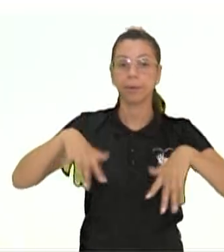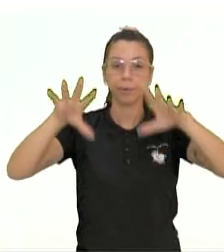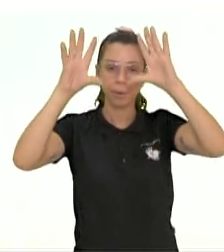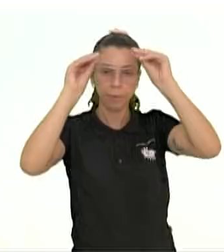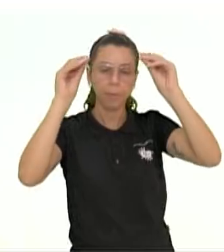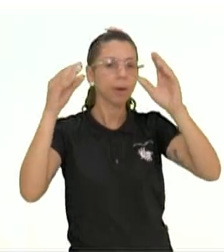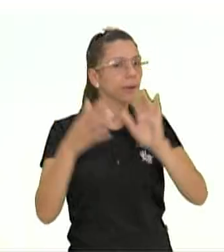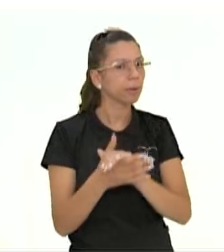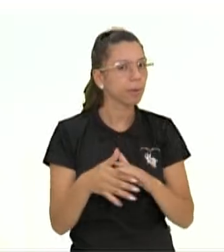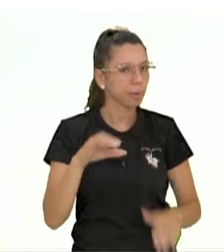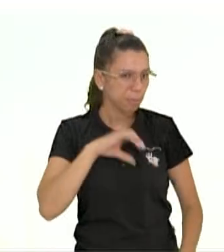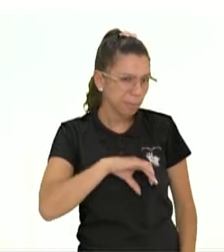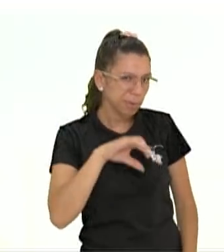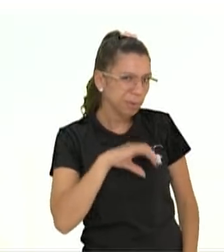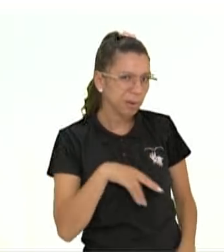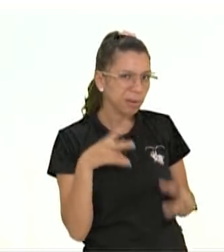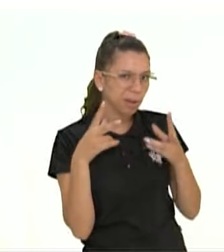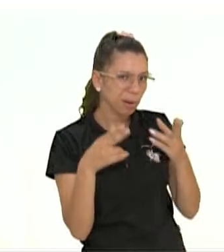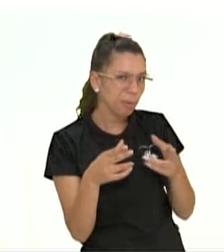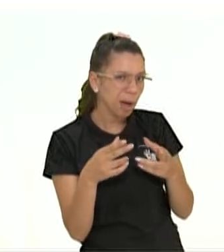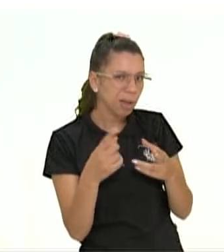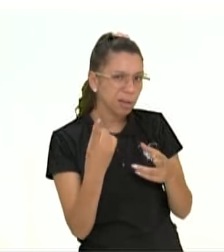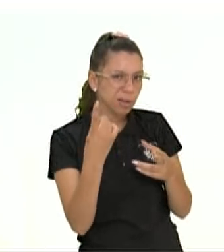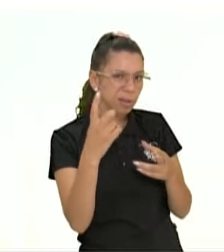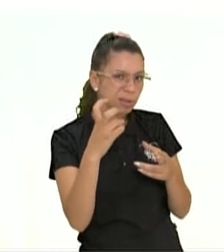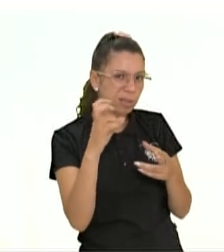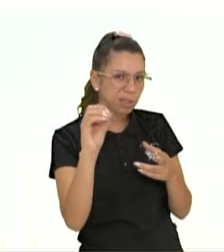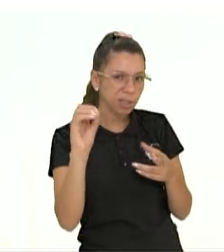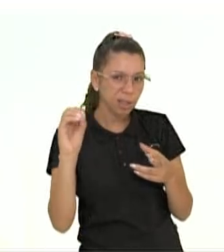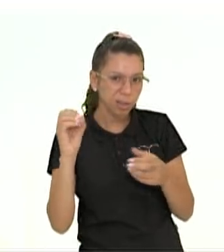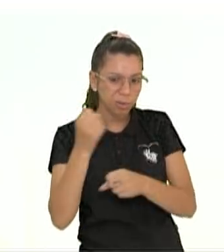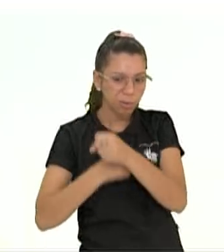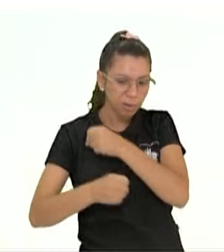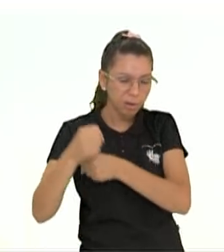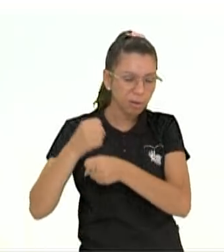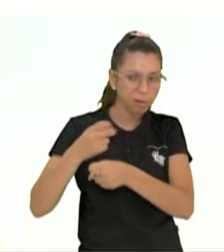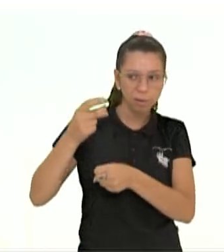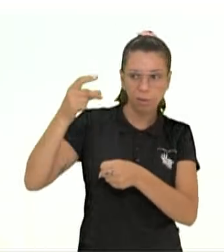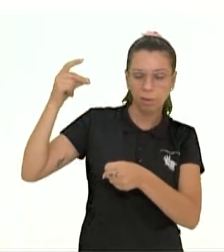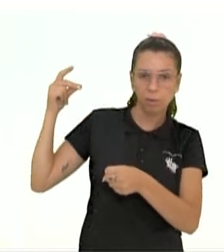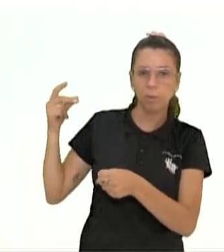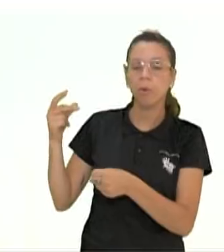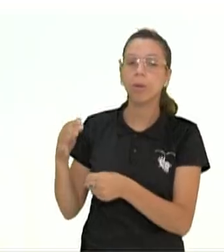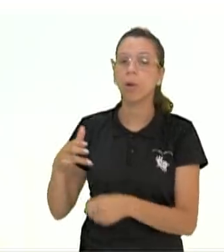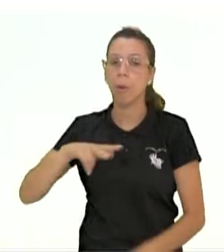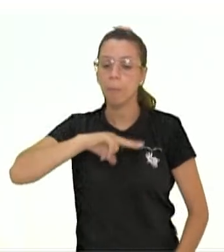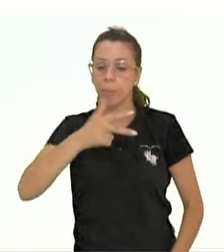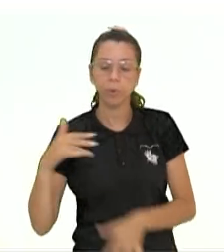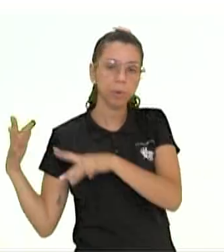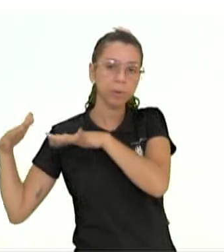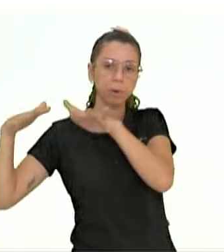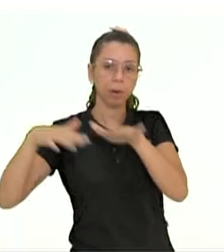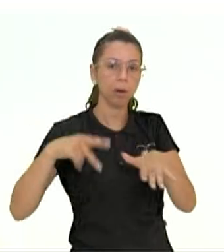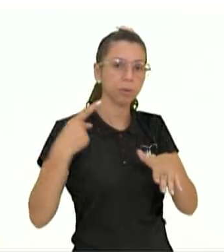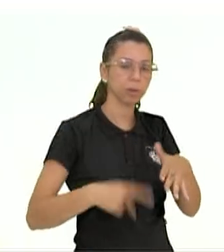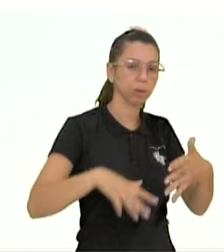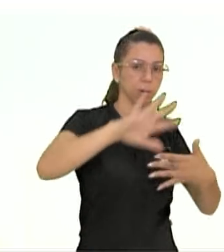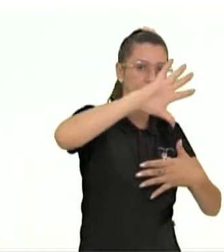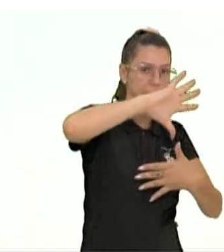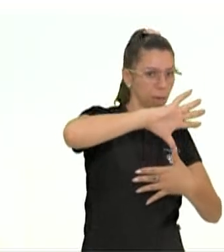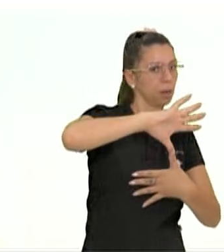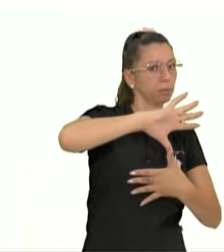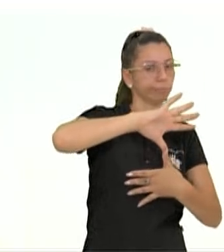Será que o nosso português é o mesmo de 500 anos atrás, quando chegaram os primeiros portugueses na América? Era